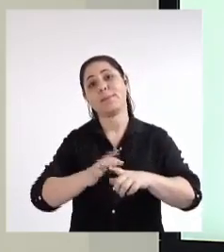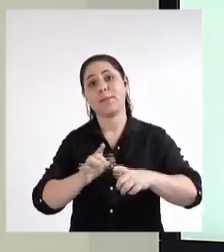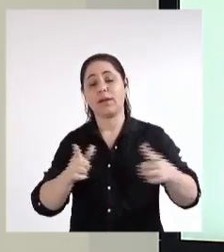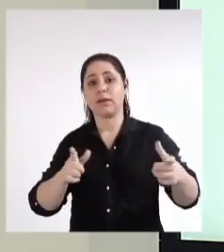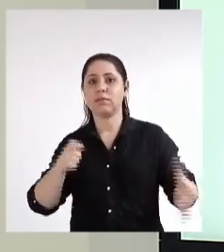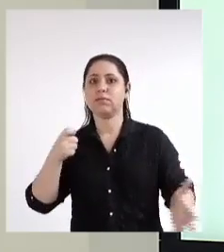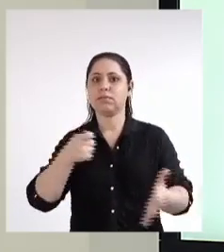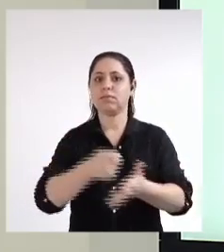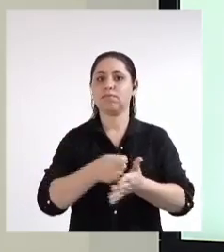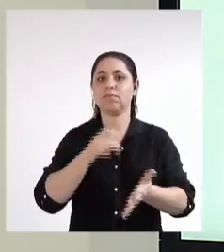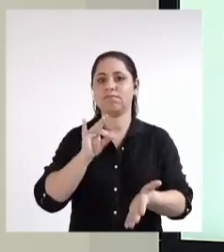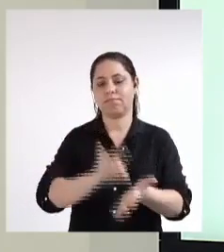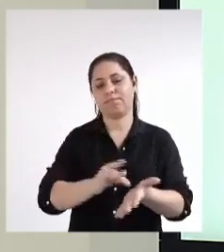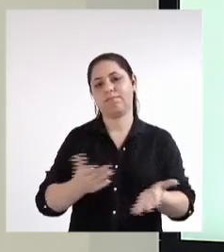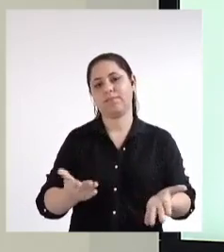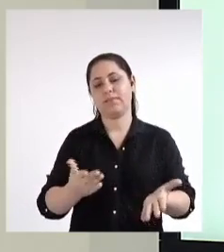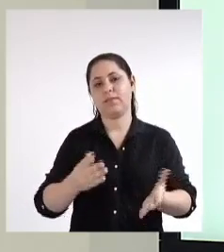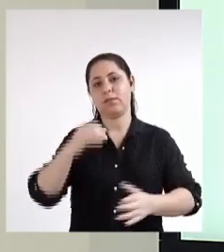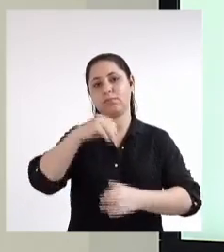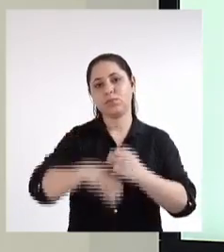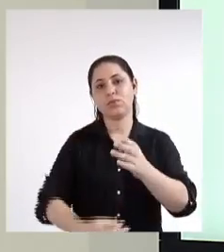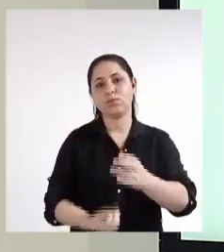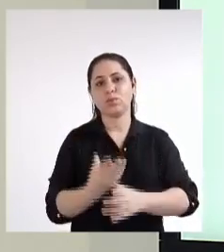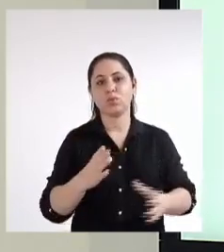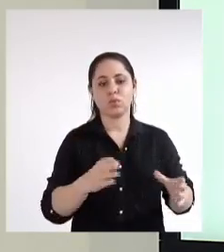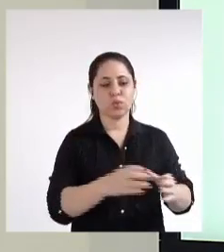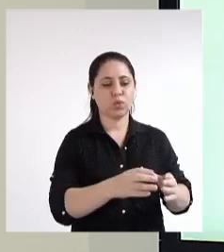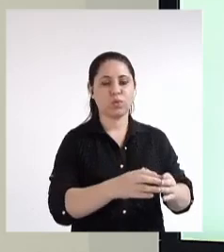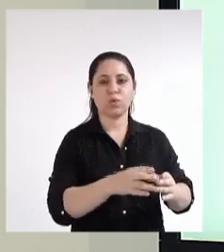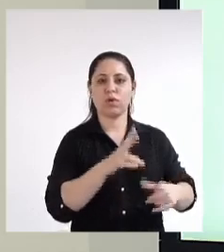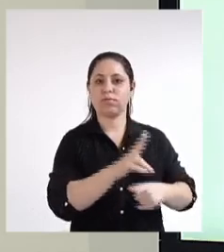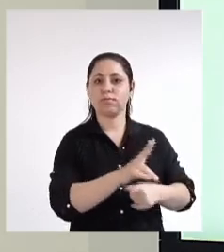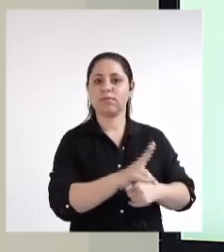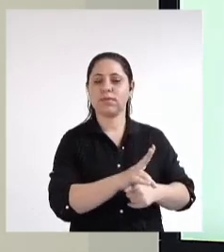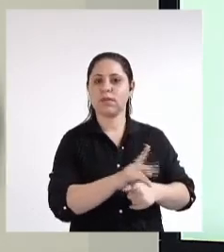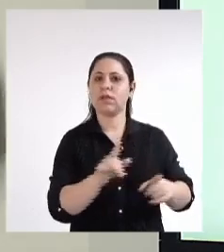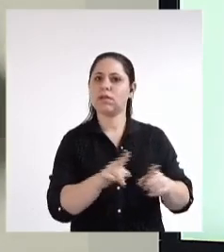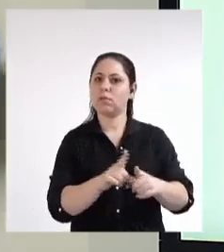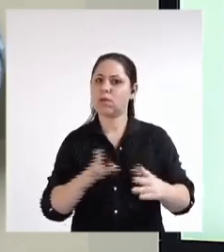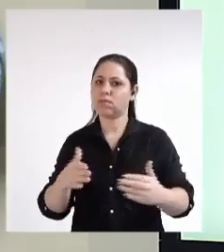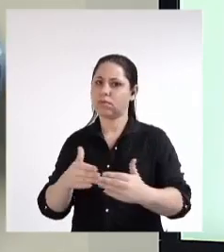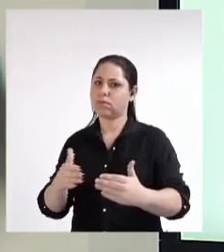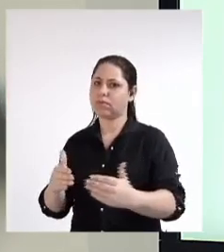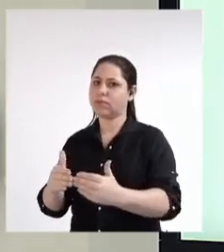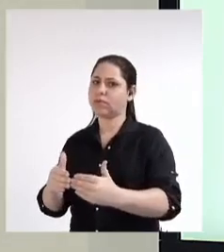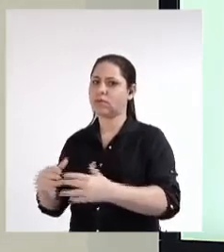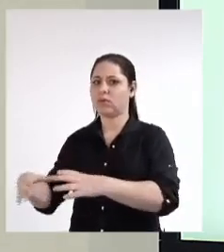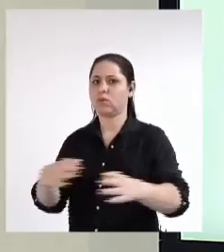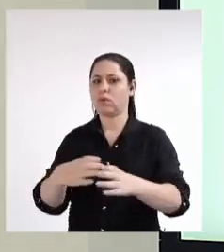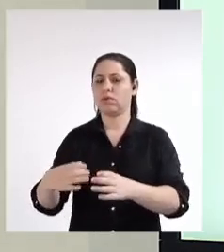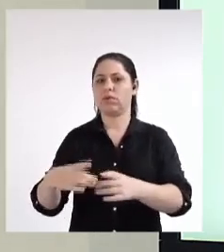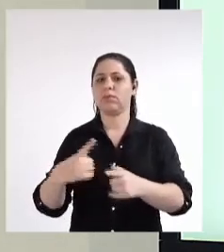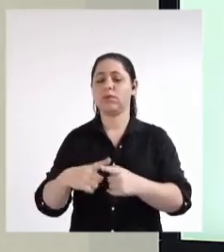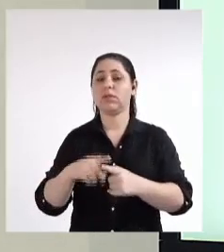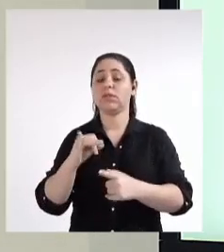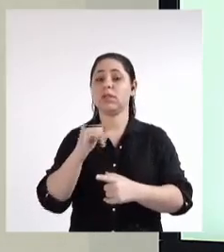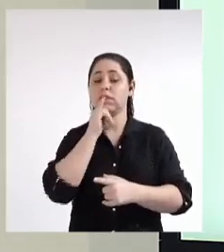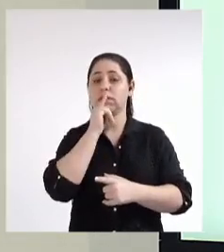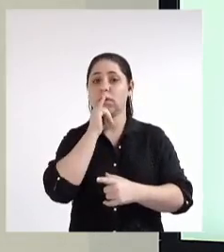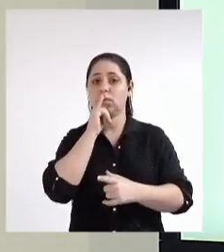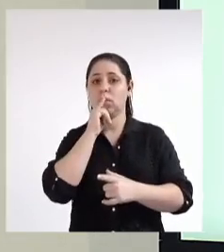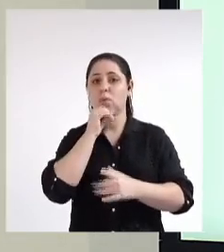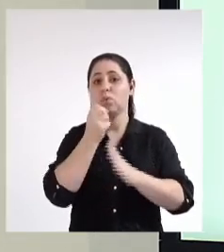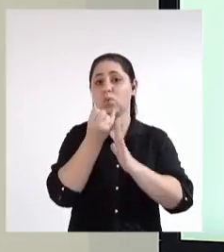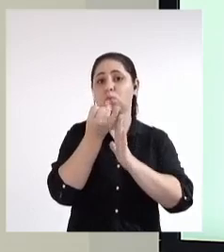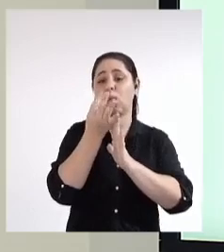efetivos nessa nessa implantação das unidades e um pouco mais restritivos em algumas áreas porque se eu jogar esse número